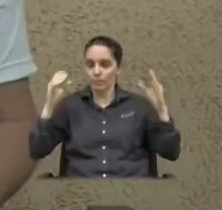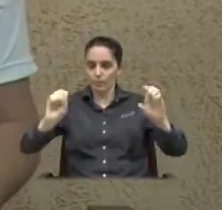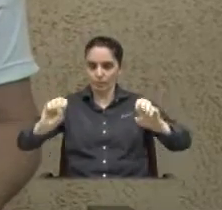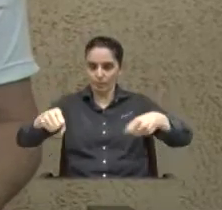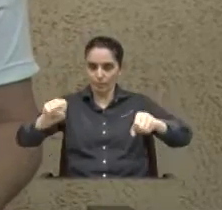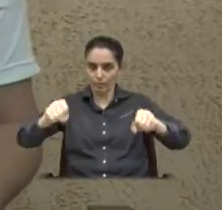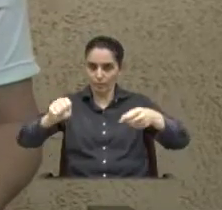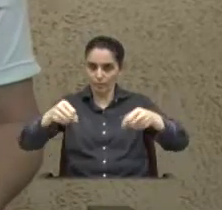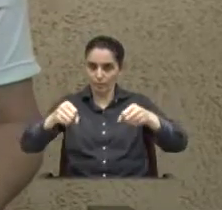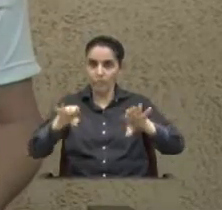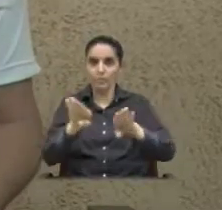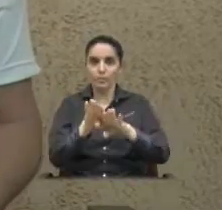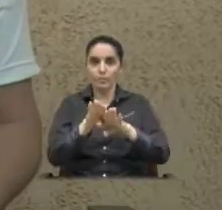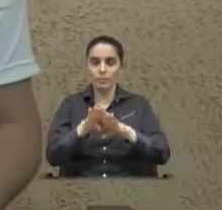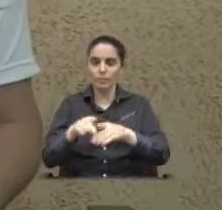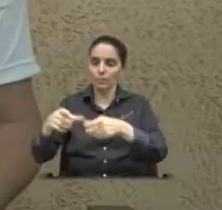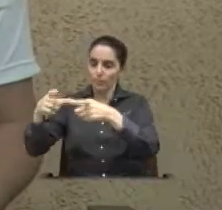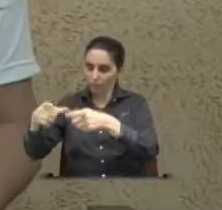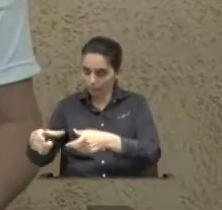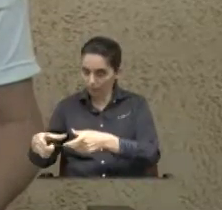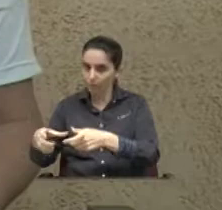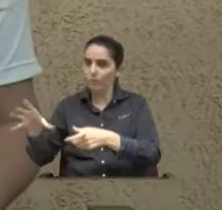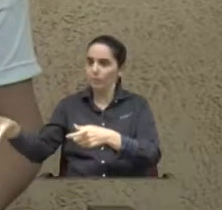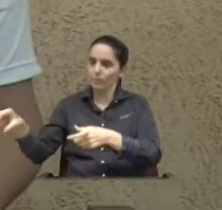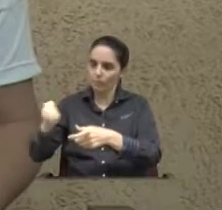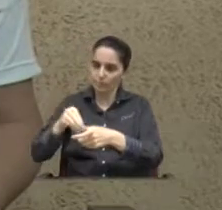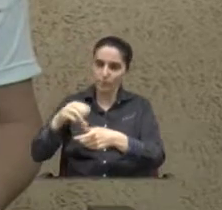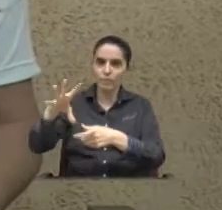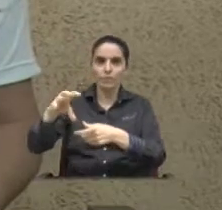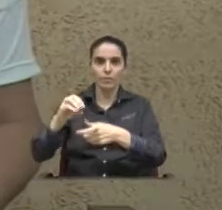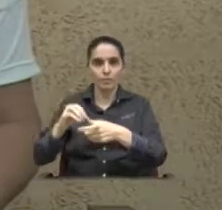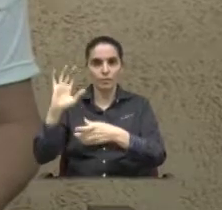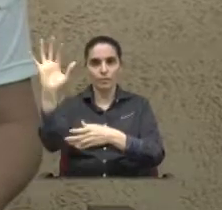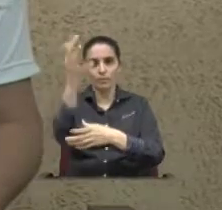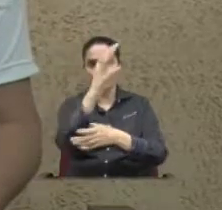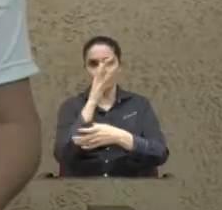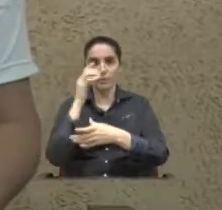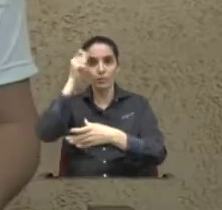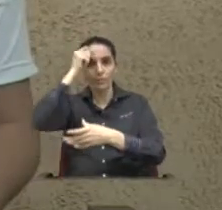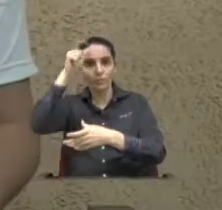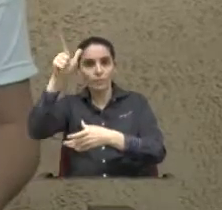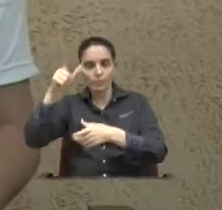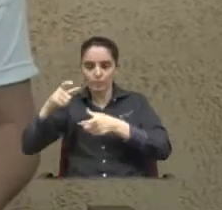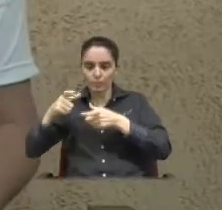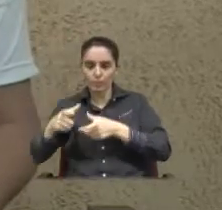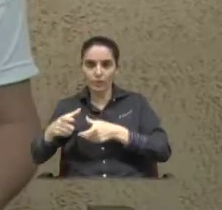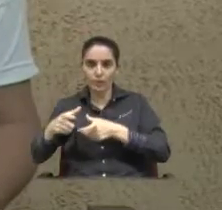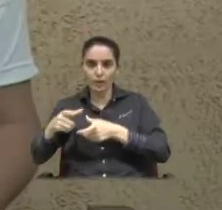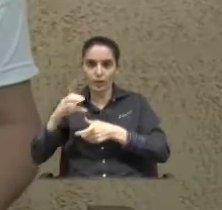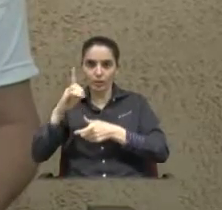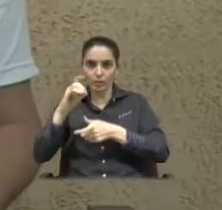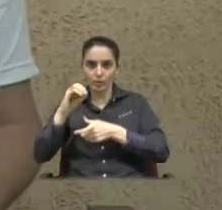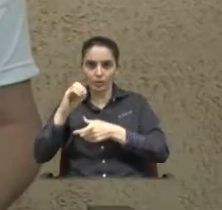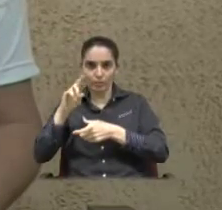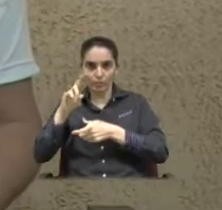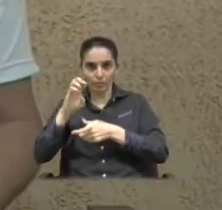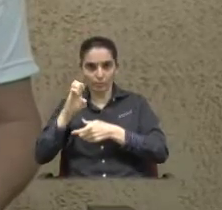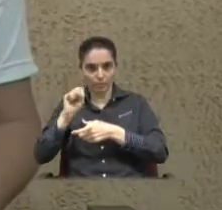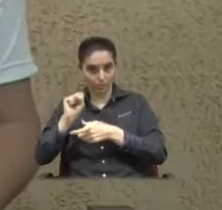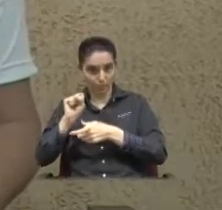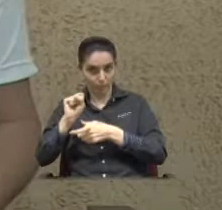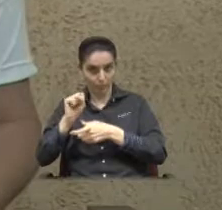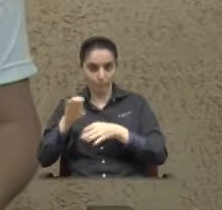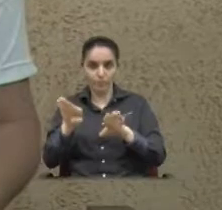O ponto de arrecadação será no Espaço Cultural, no bairro Nossa Senhora das Dores. E